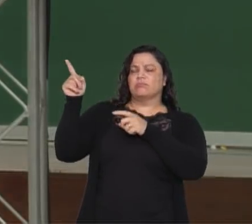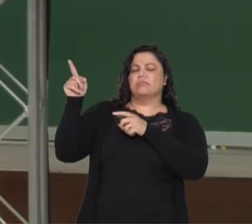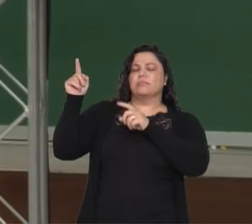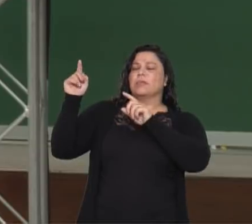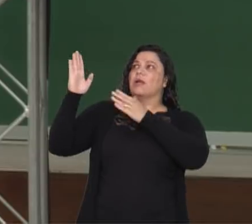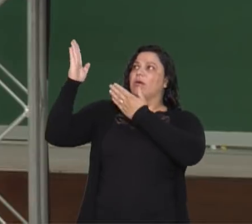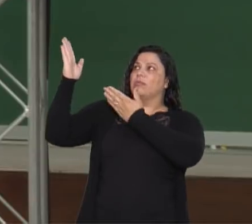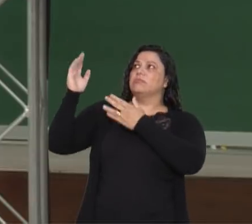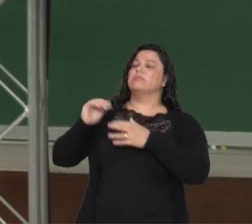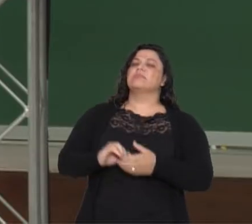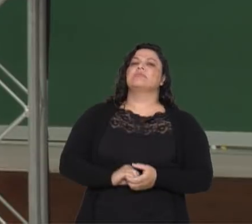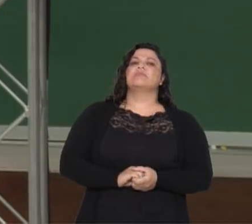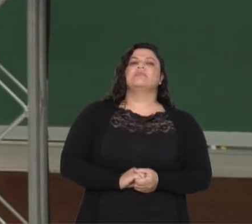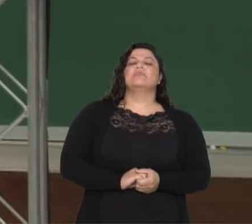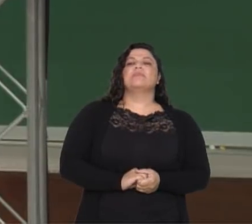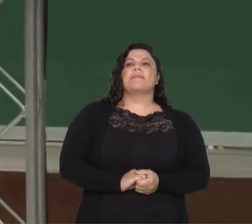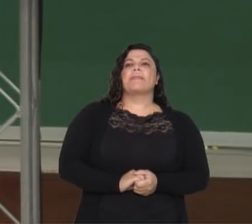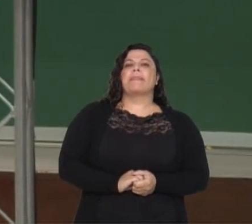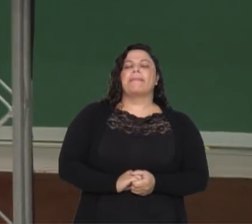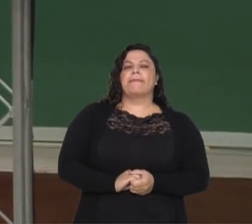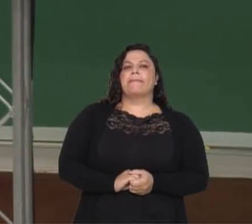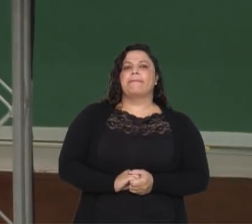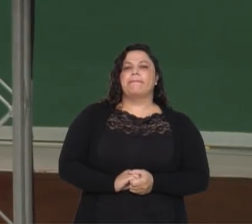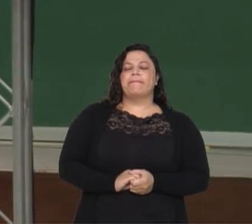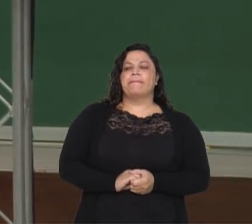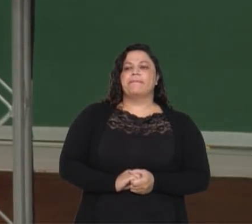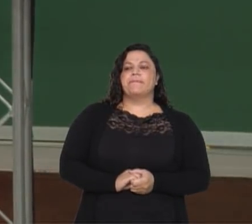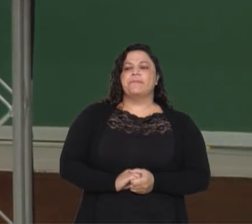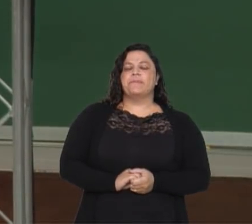A deficiência